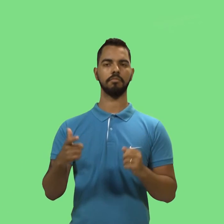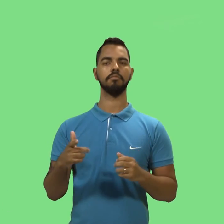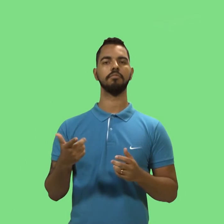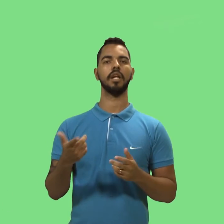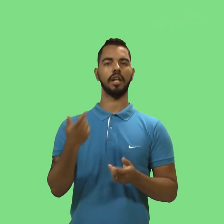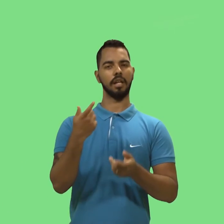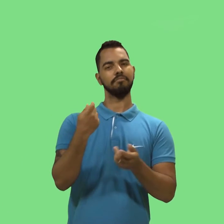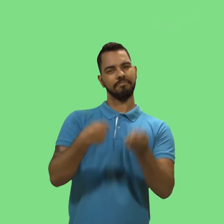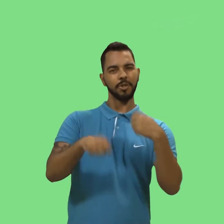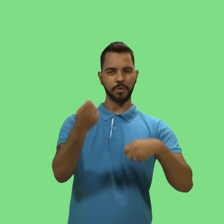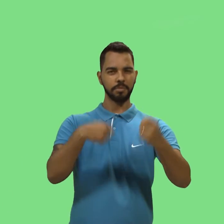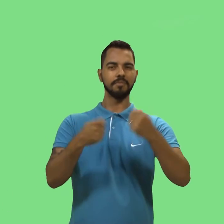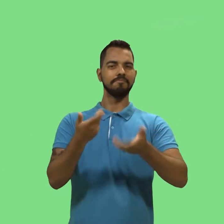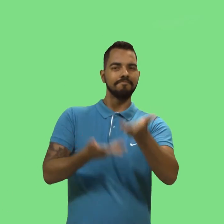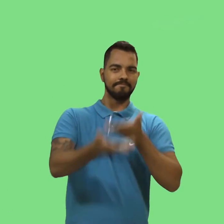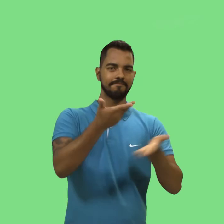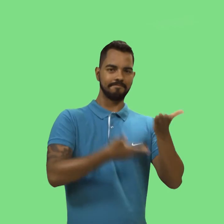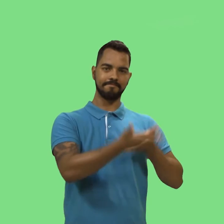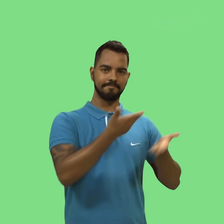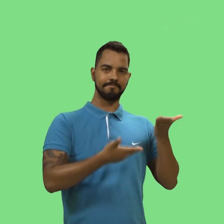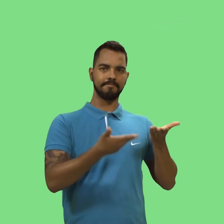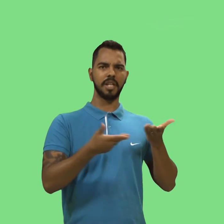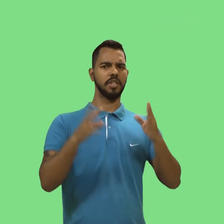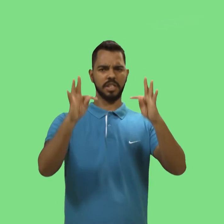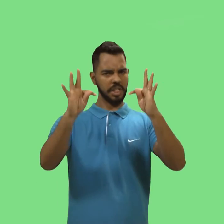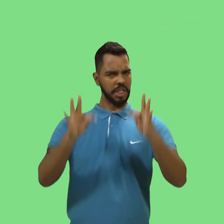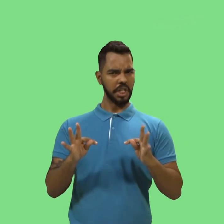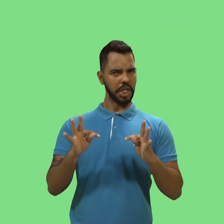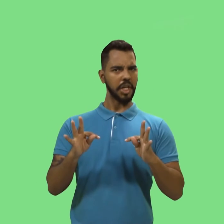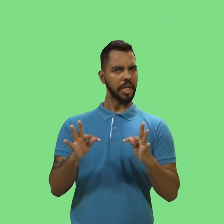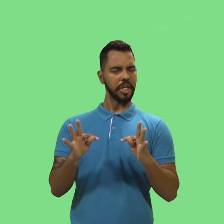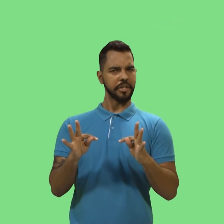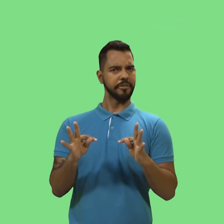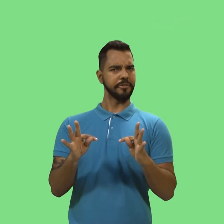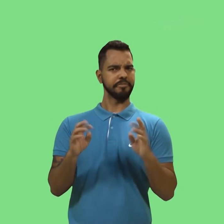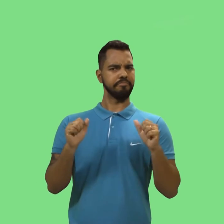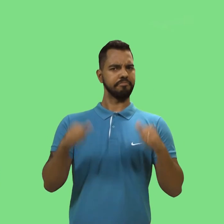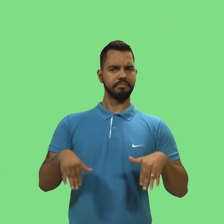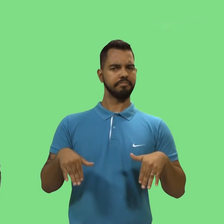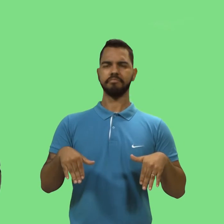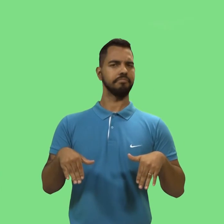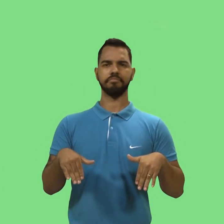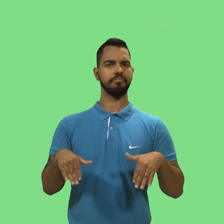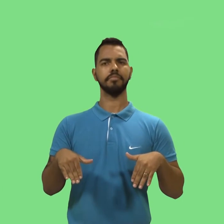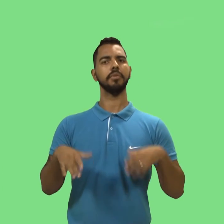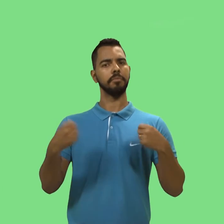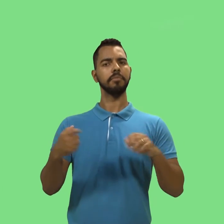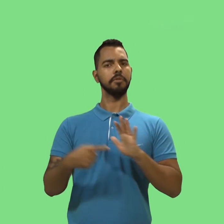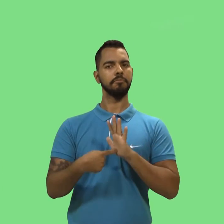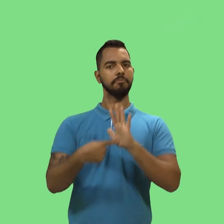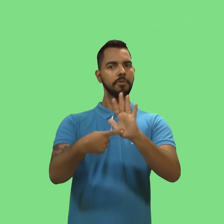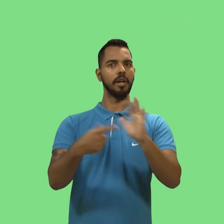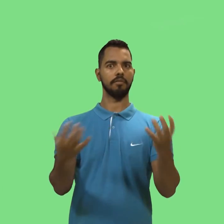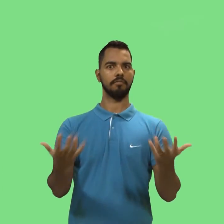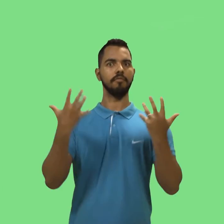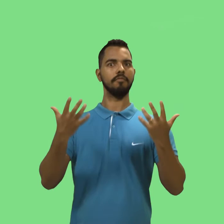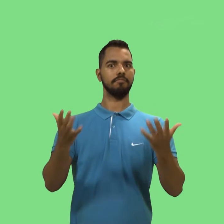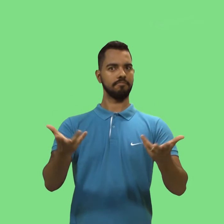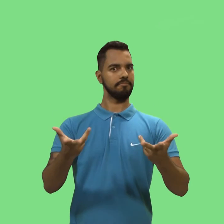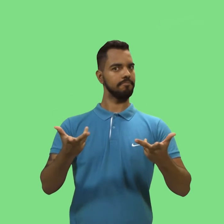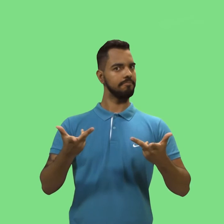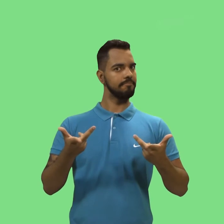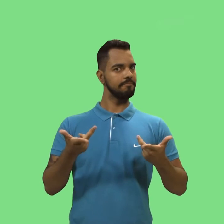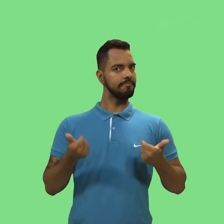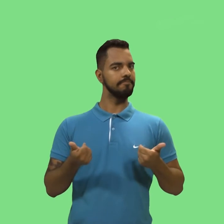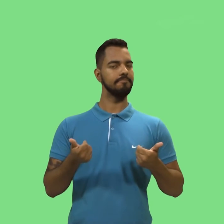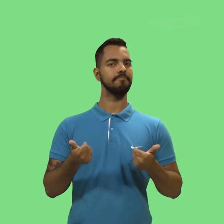conteúdo, mas que eu faça de maneira que impressione bem. Por isso é necessário que sua apresentação cause uma impressão de